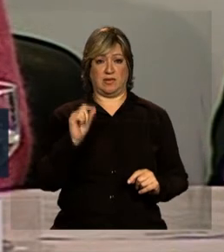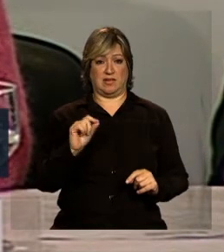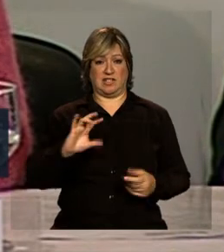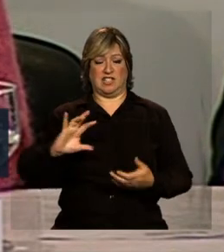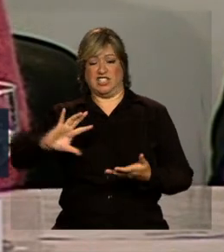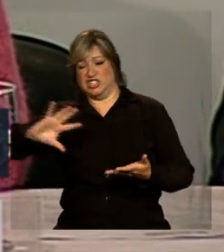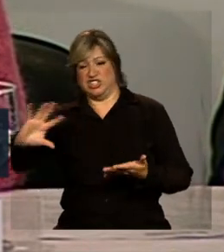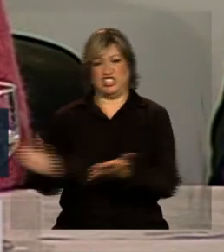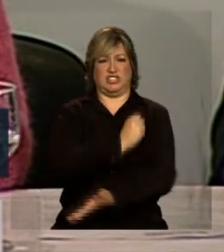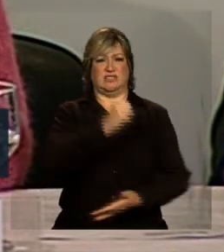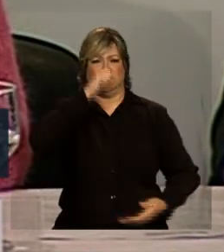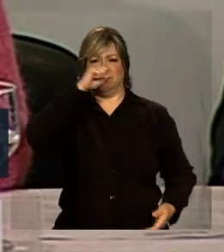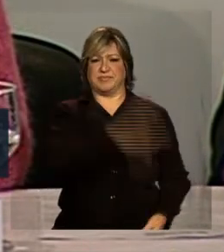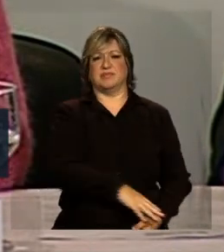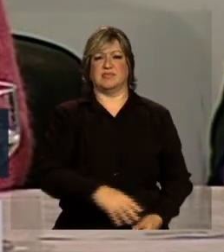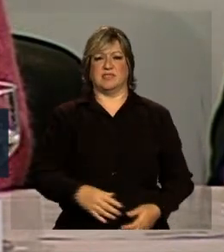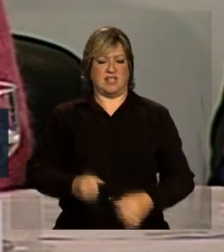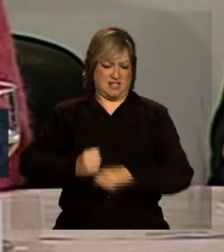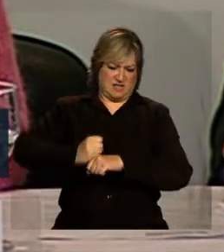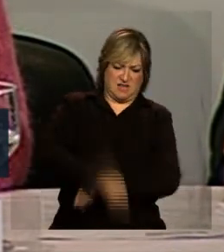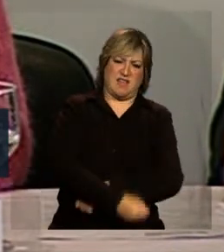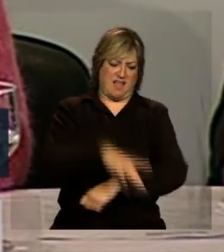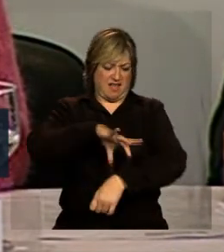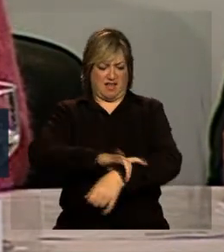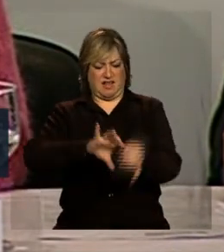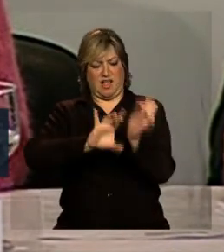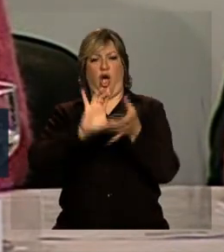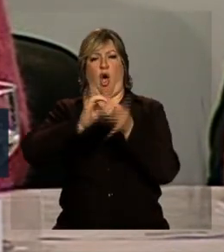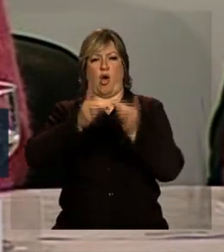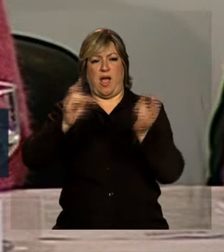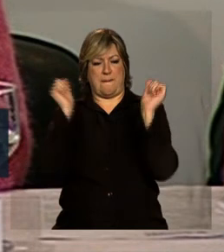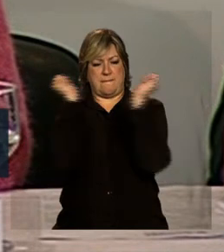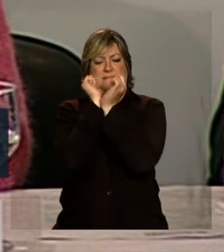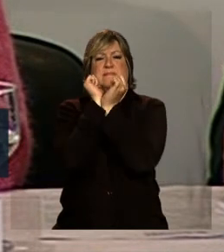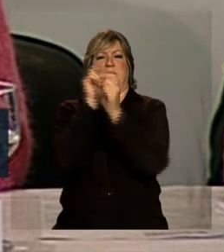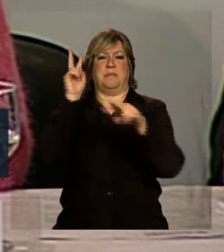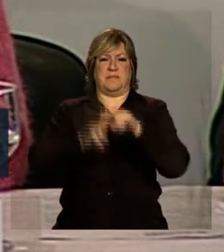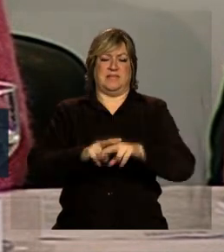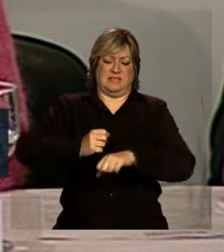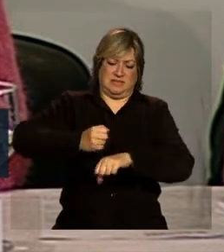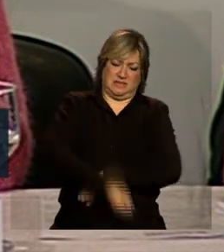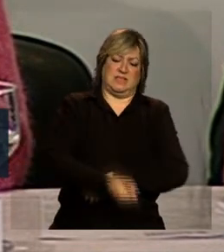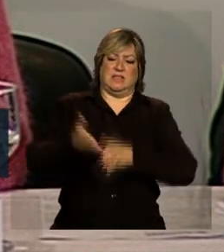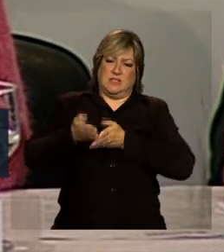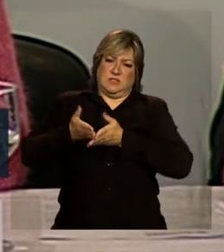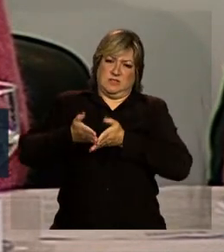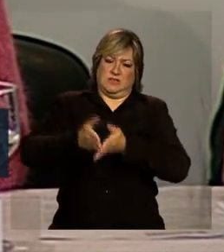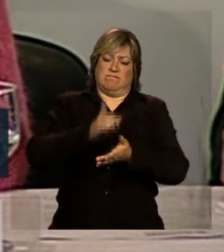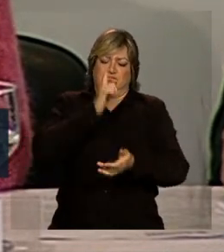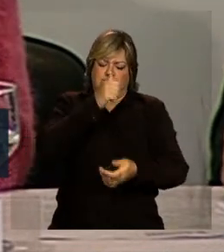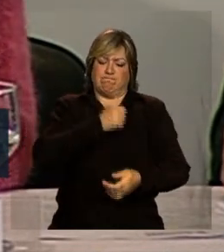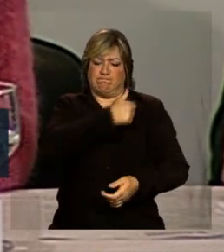suas terras e trazidos para o Brasil para servir como escravos,